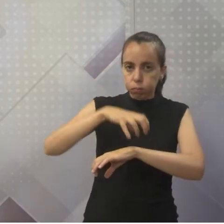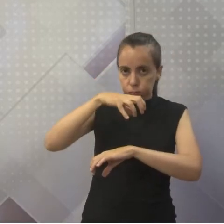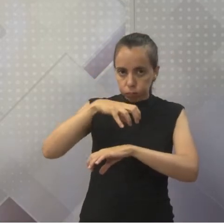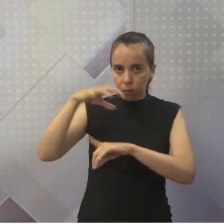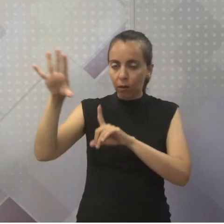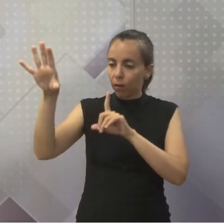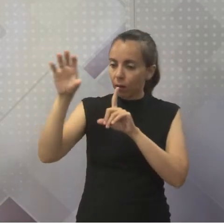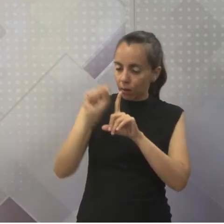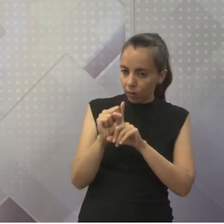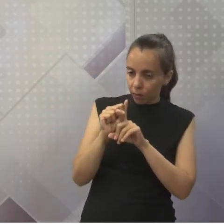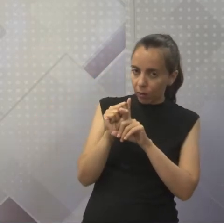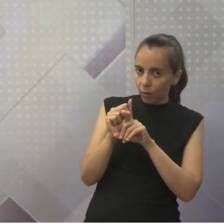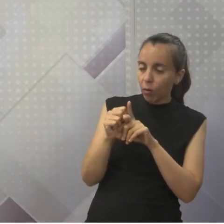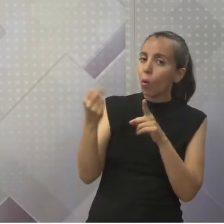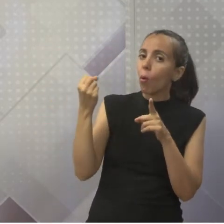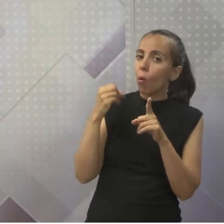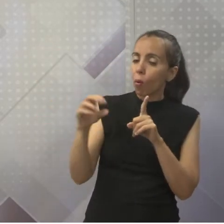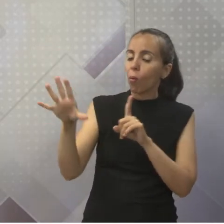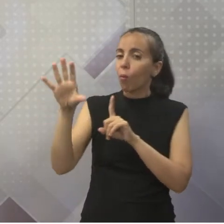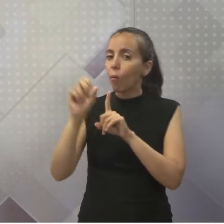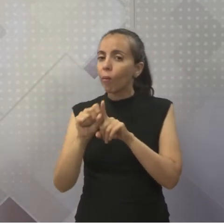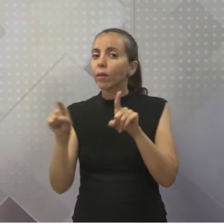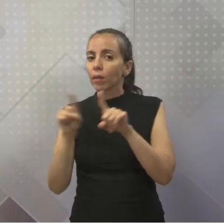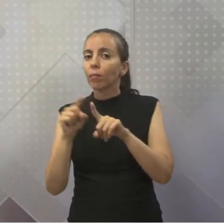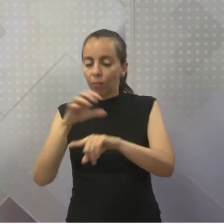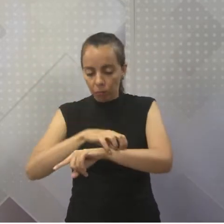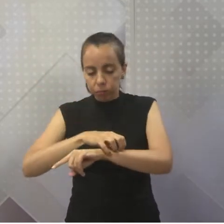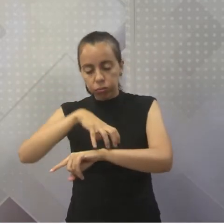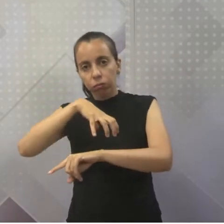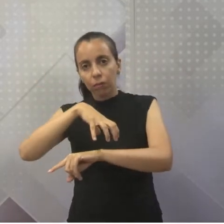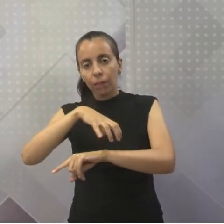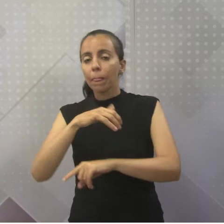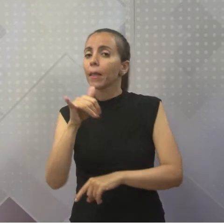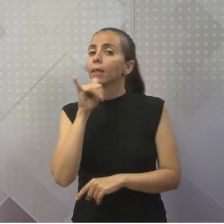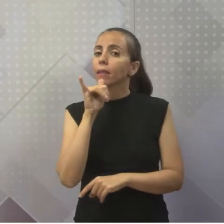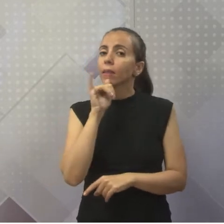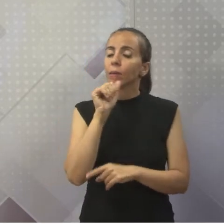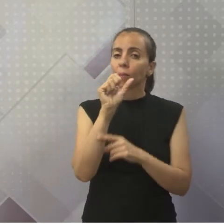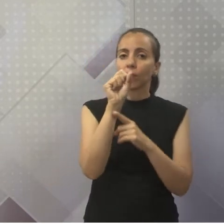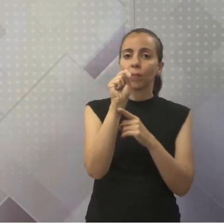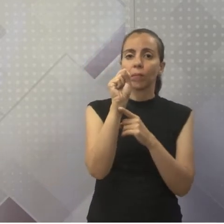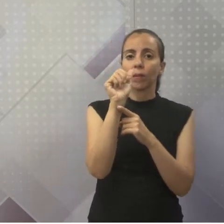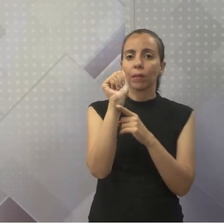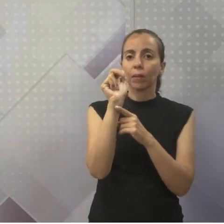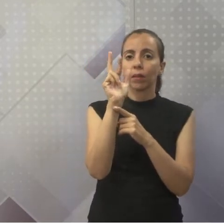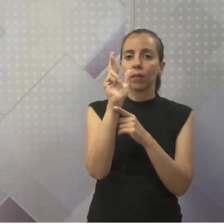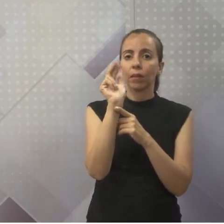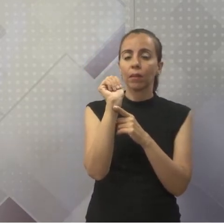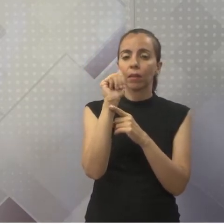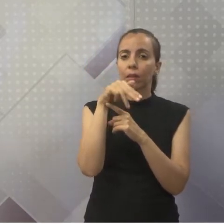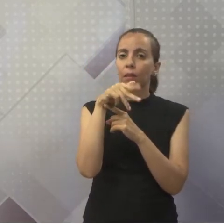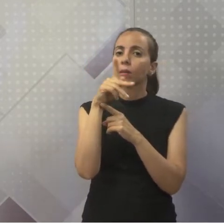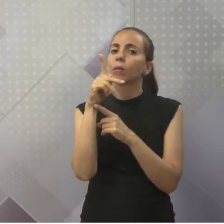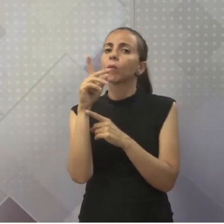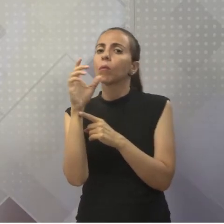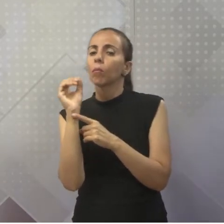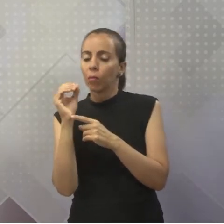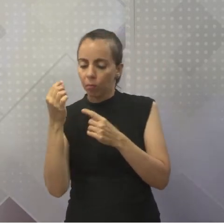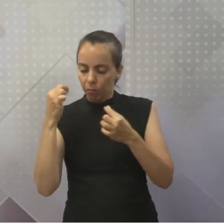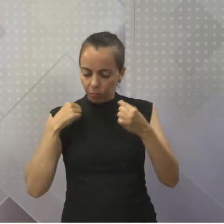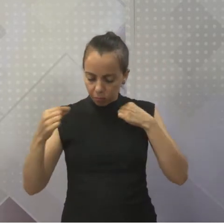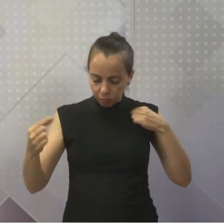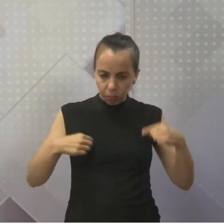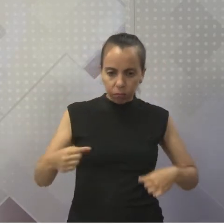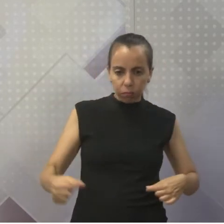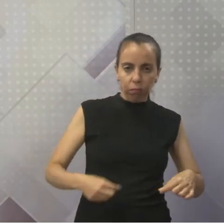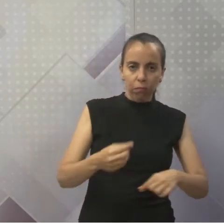ou adquirida e infecciosa. Por exemplo, sarampo. O menino pegou sarampo. Um vírus entrou no corpo dele, se